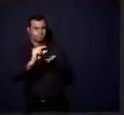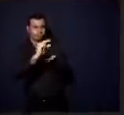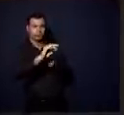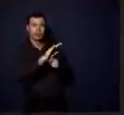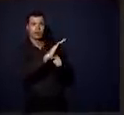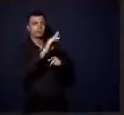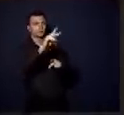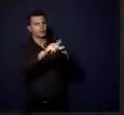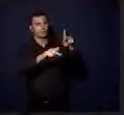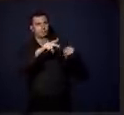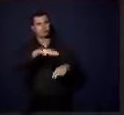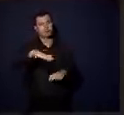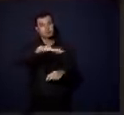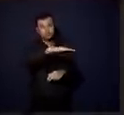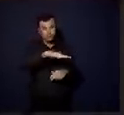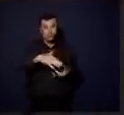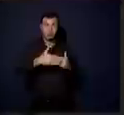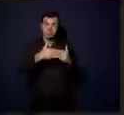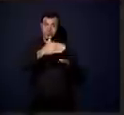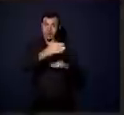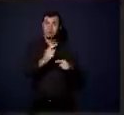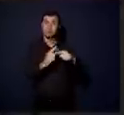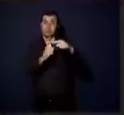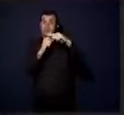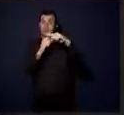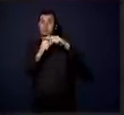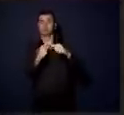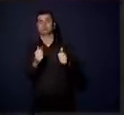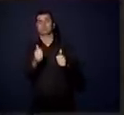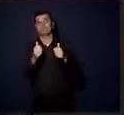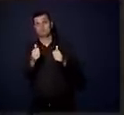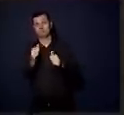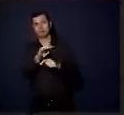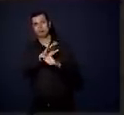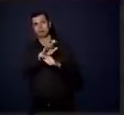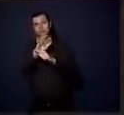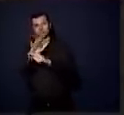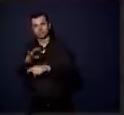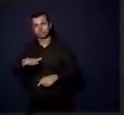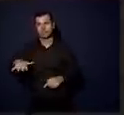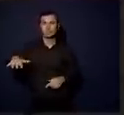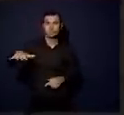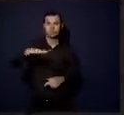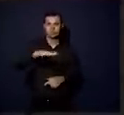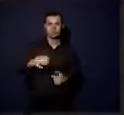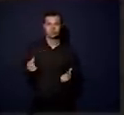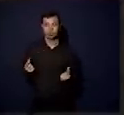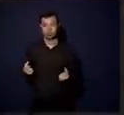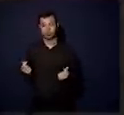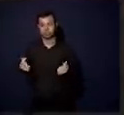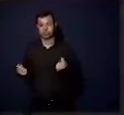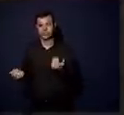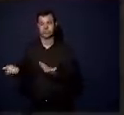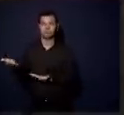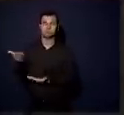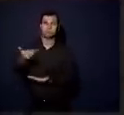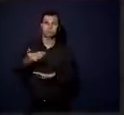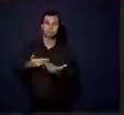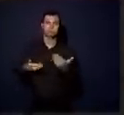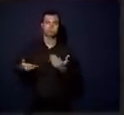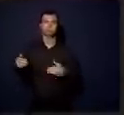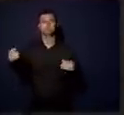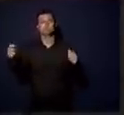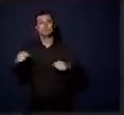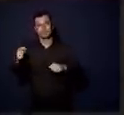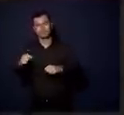tem um efeito positivo muito distributivo junto com a redistribuição da arrecadação hoje entre os municípios acaba